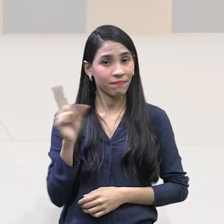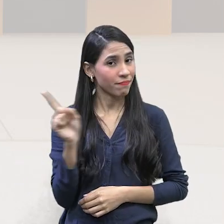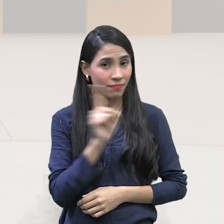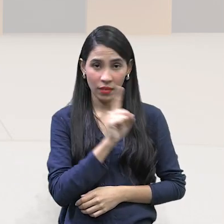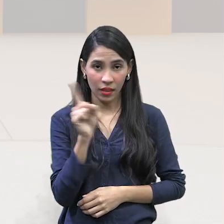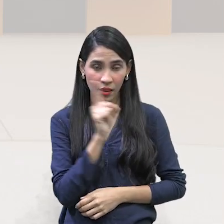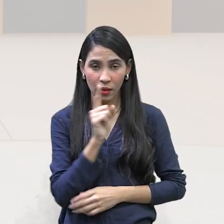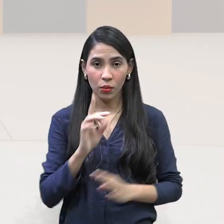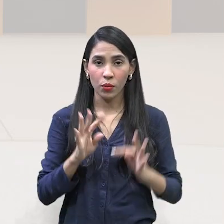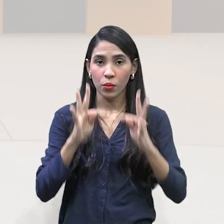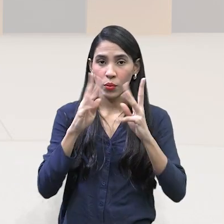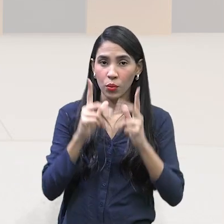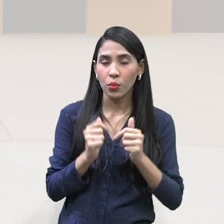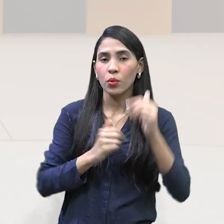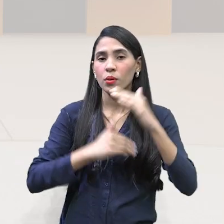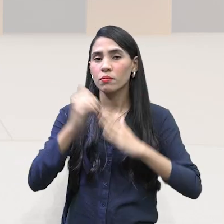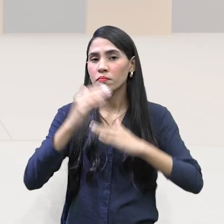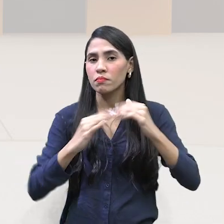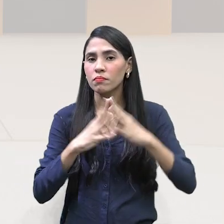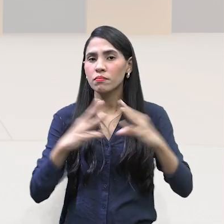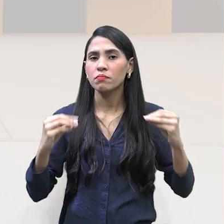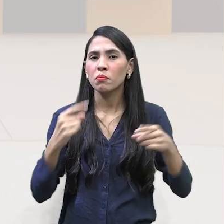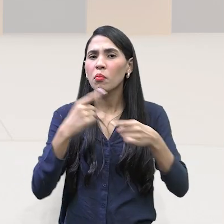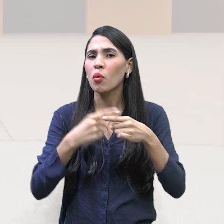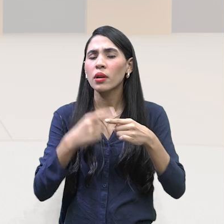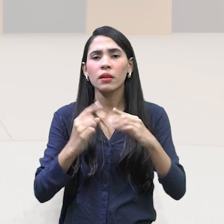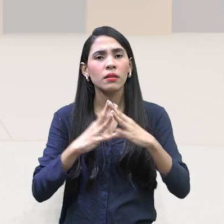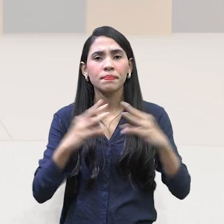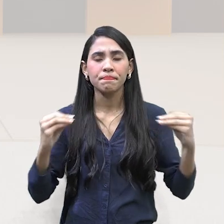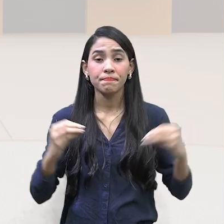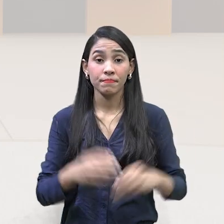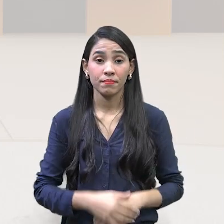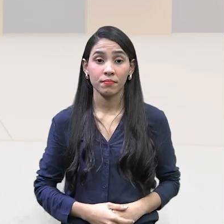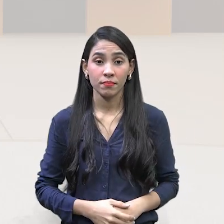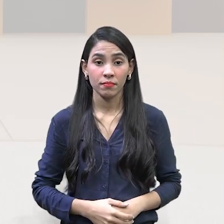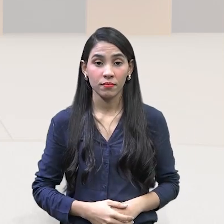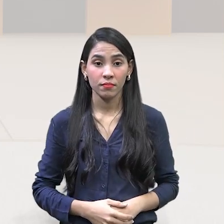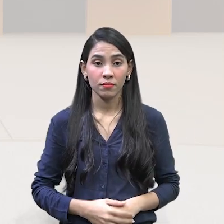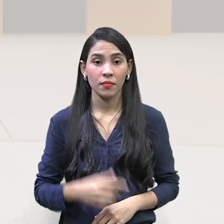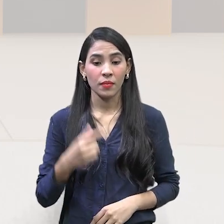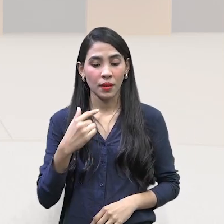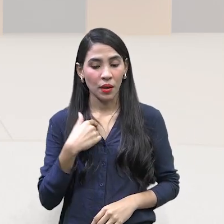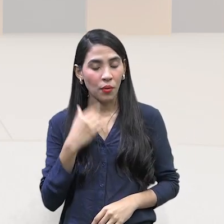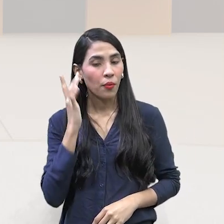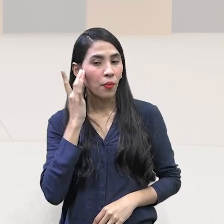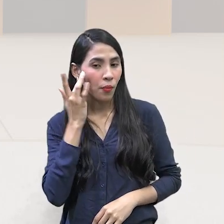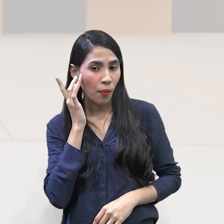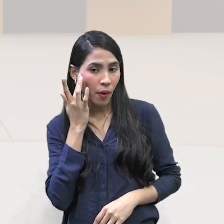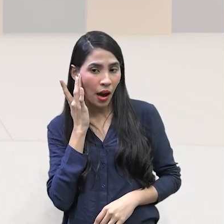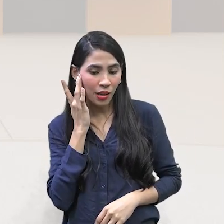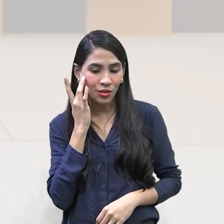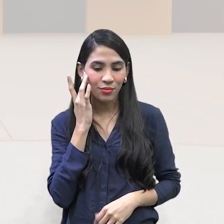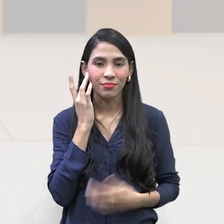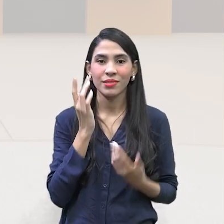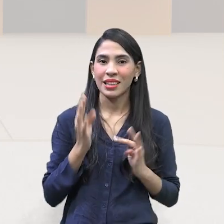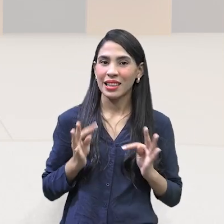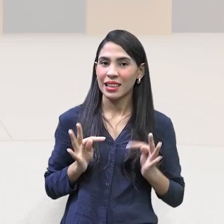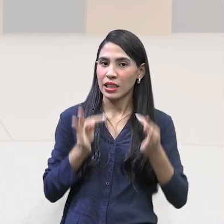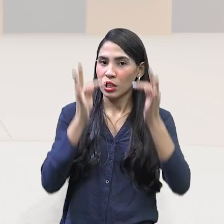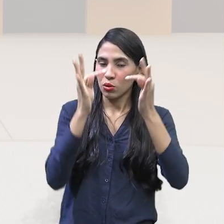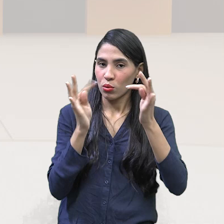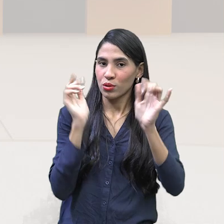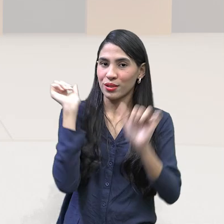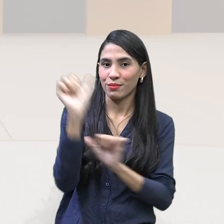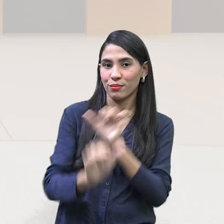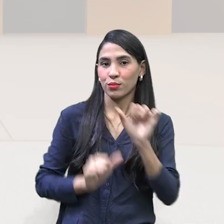Todas essas profissões, por que elas não existem mais, hein, professora? Olha, professor, aí eu já vou usar um termo, eu acho que a automação chegou até lá.